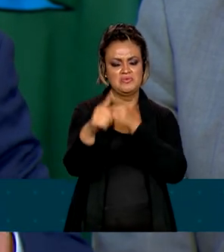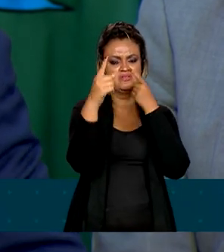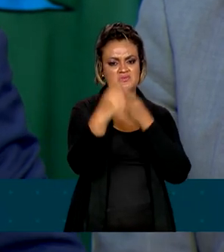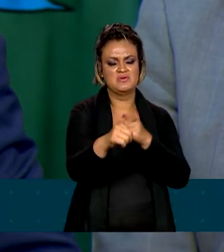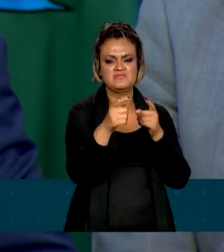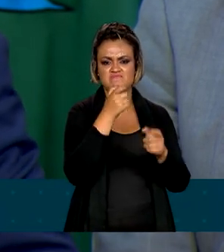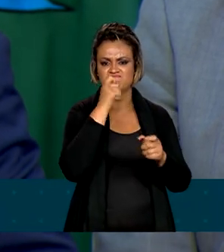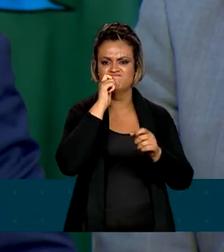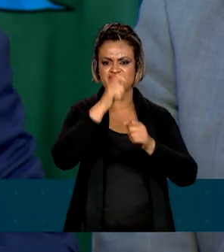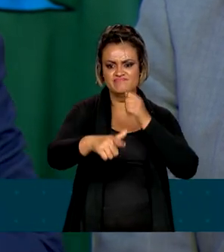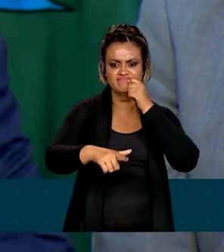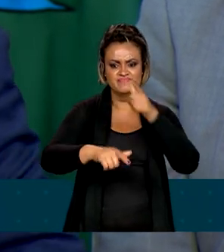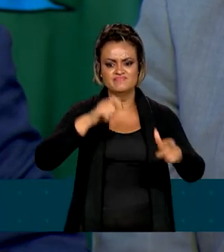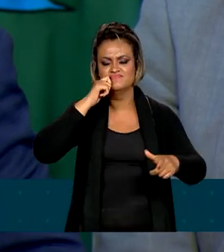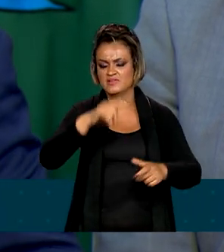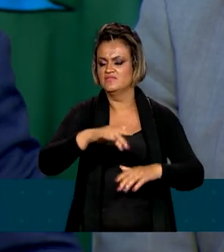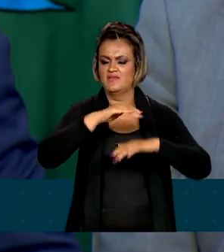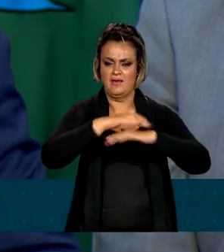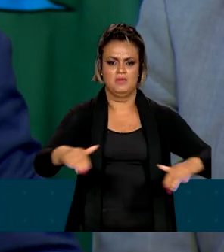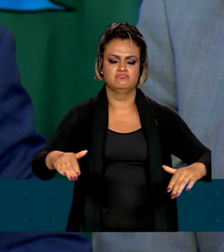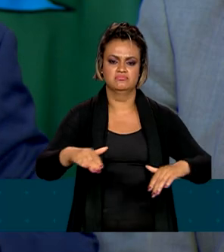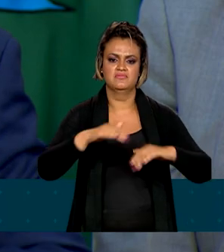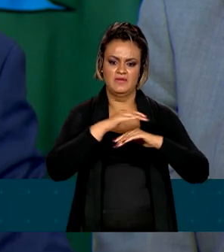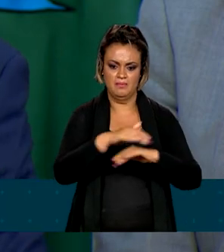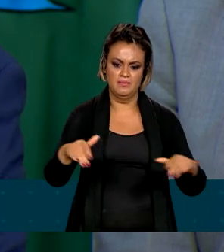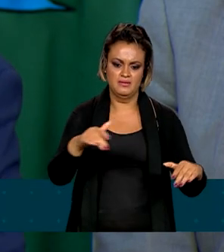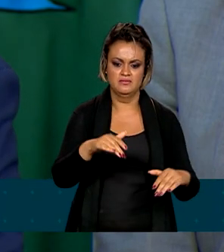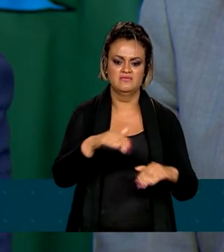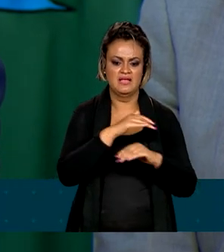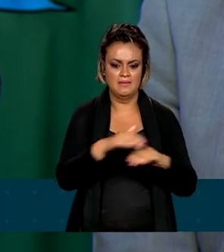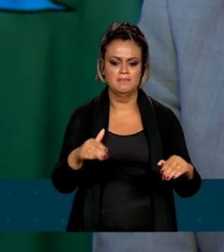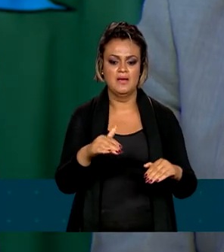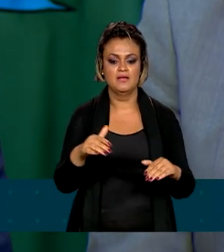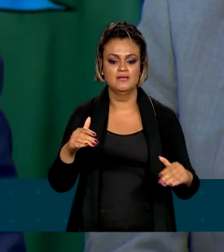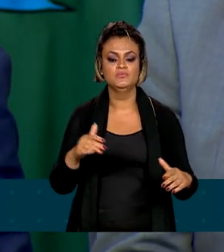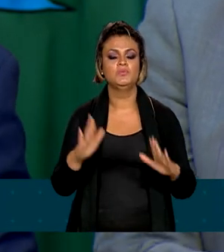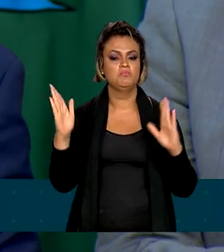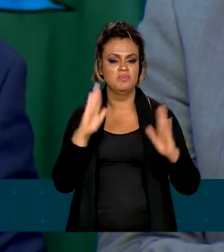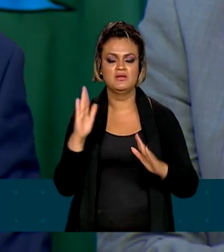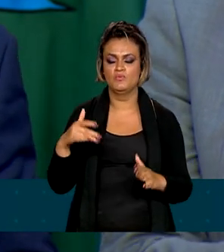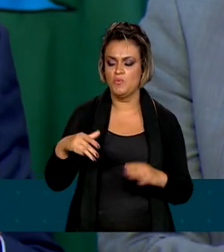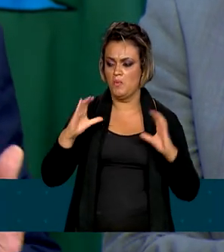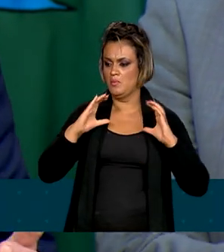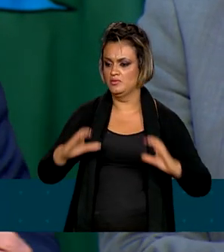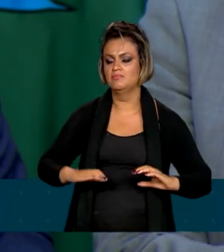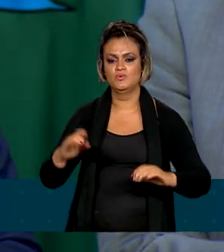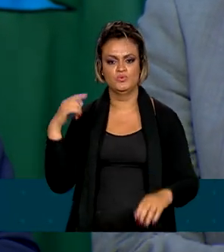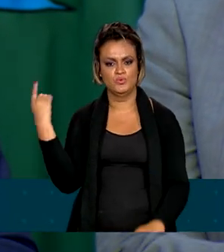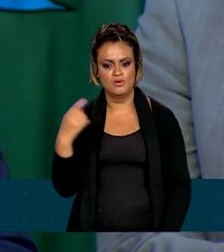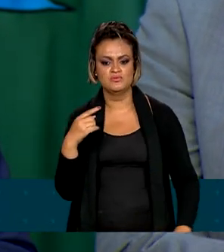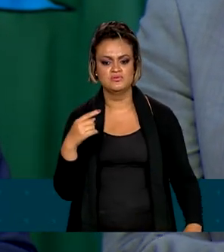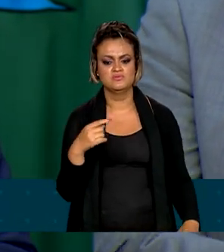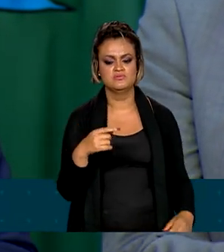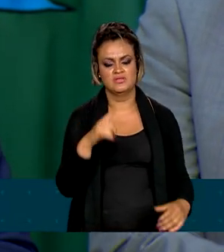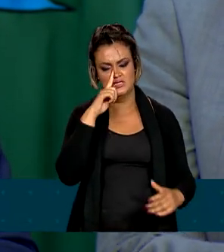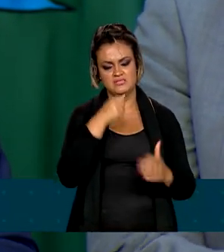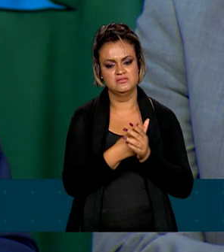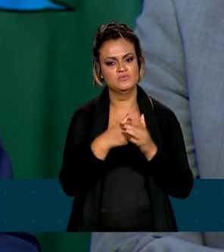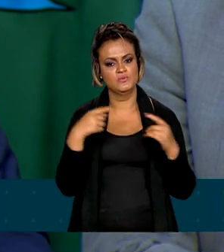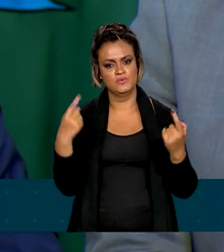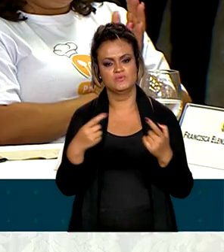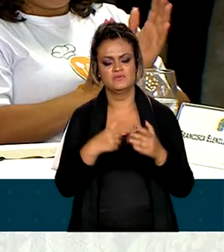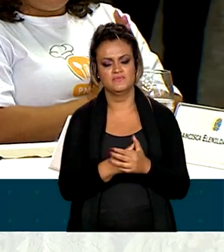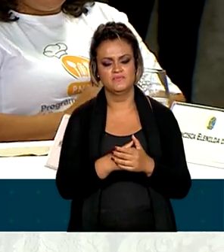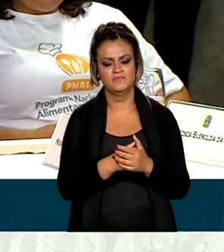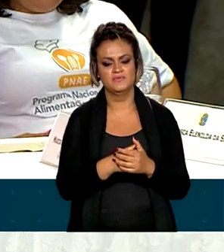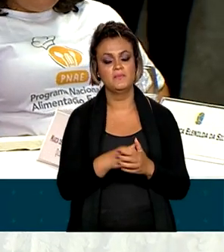as ofensas, isso vai acabar. E vai acabar a partir do nosso comportamento, da nossa decisão.